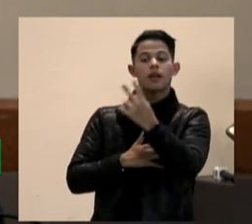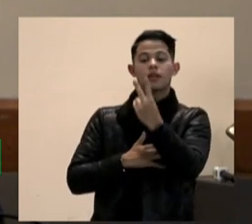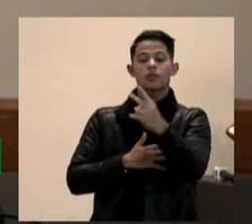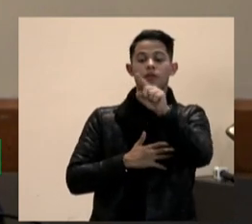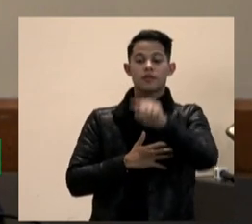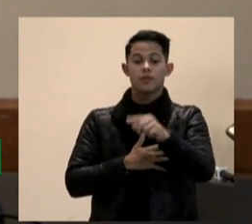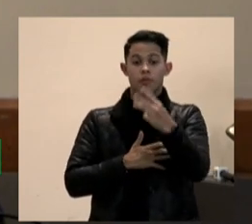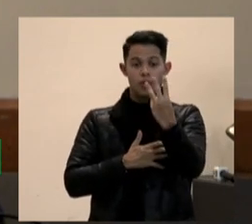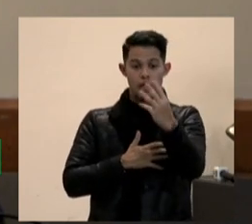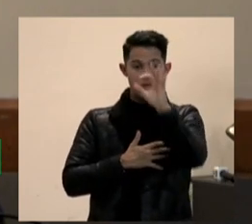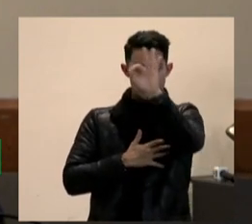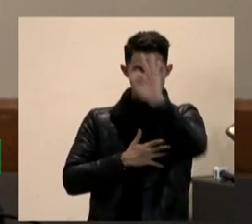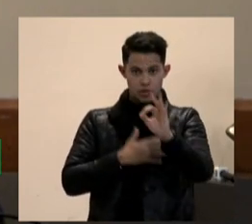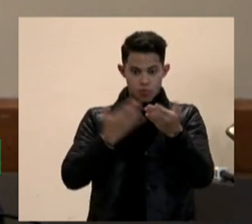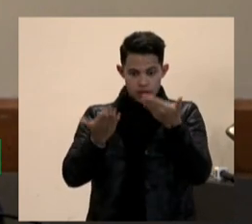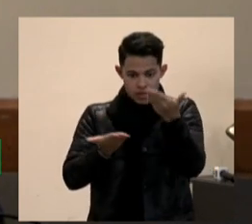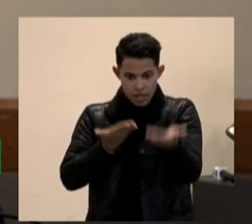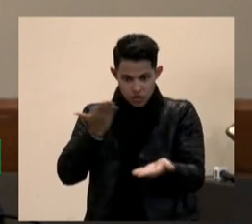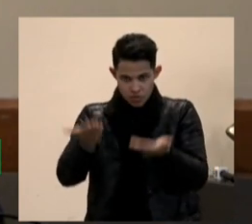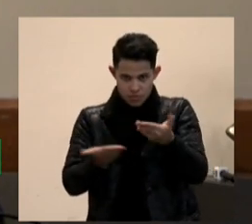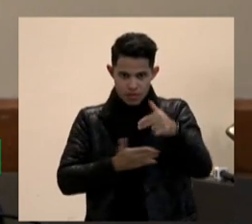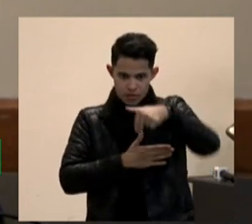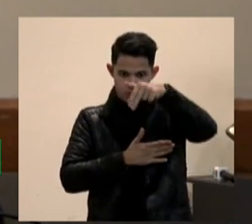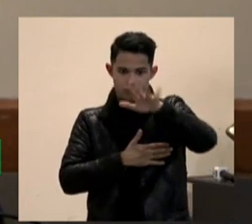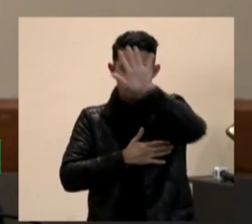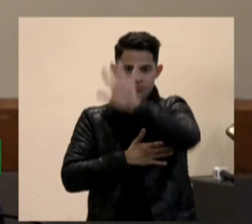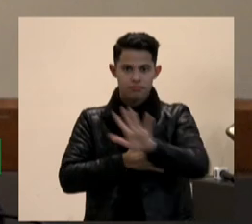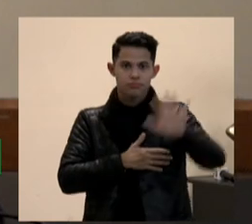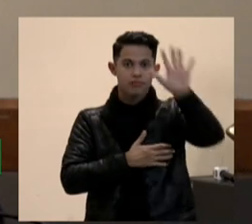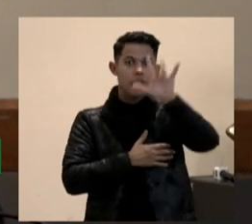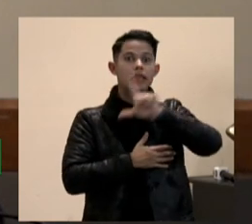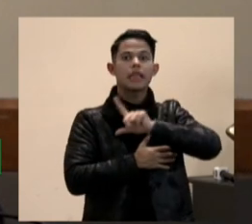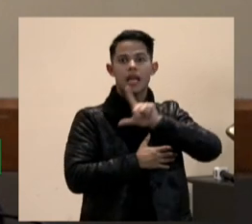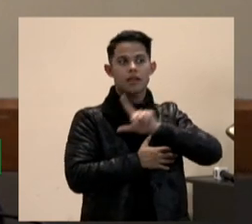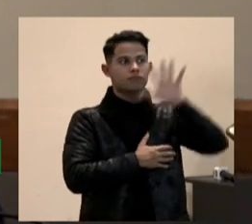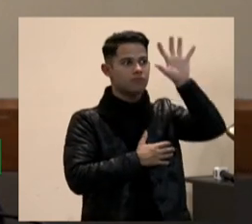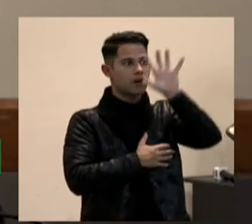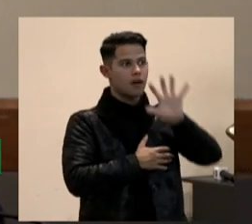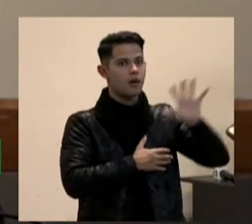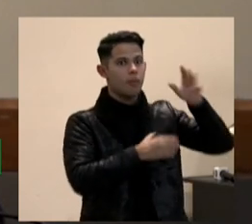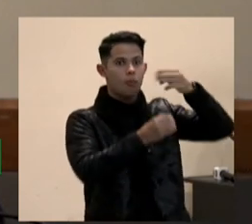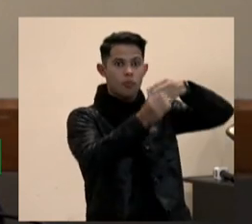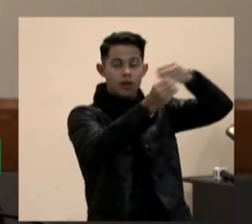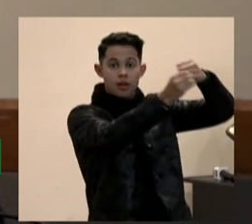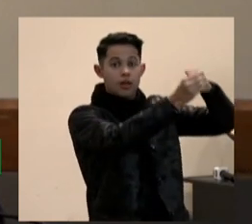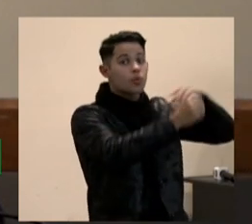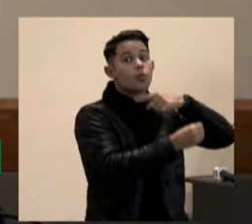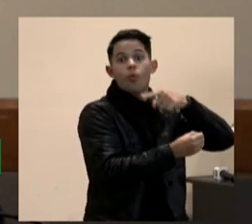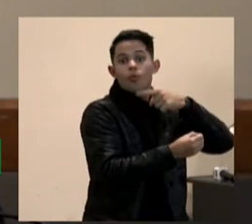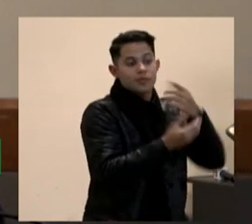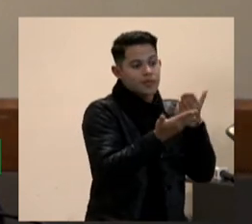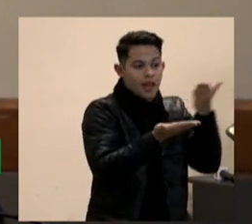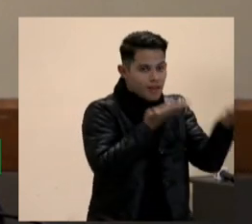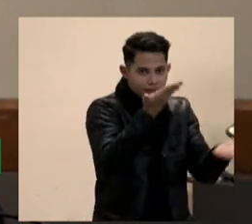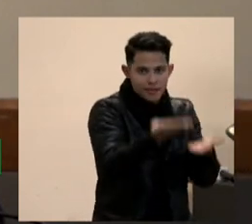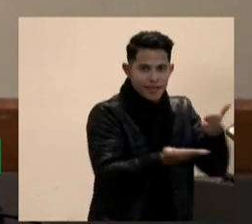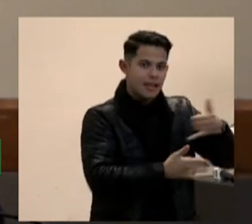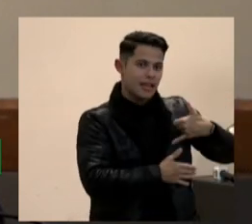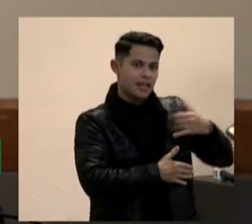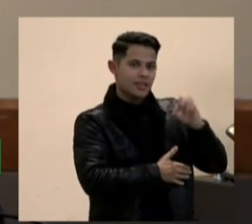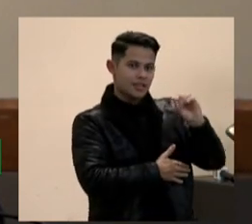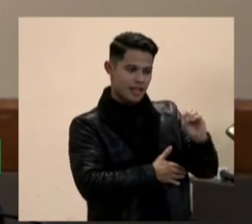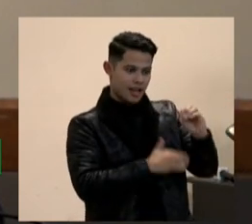42,3% a esse atendimento nacional, a gente vai ter municípios que não atendem 0 a 3. Né? Então, a gente vai ter